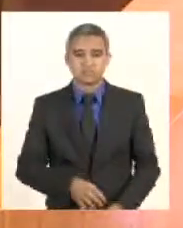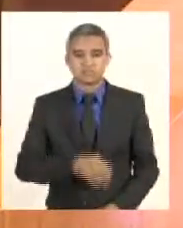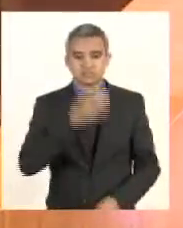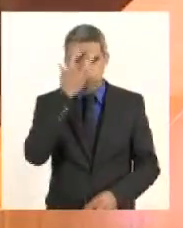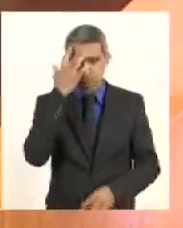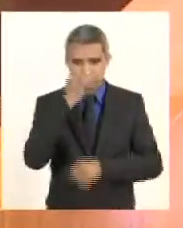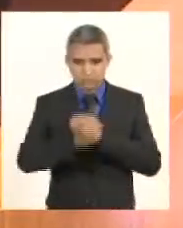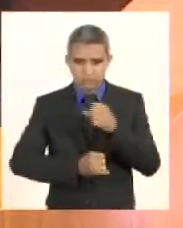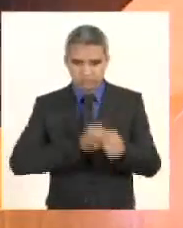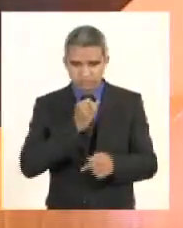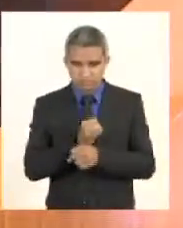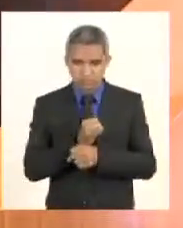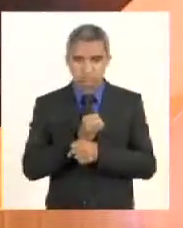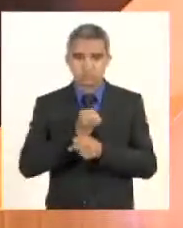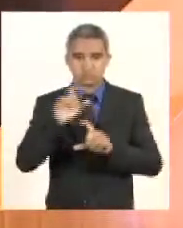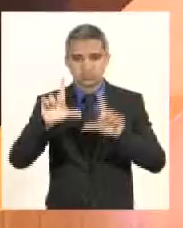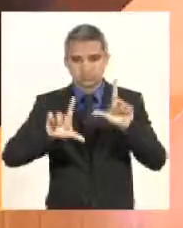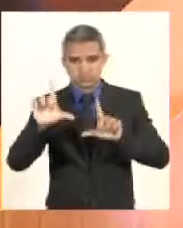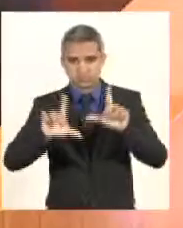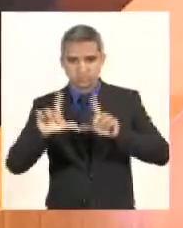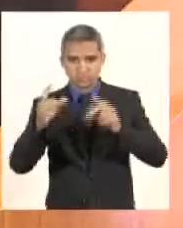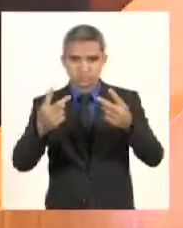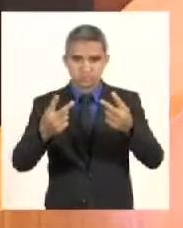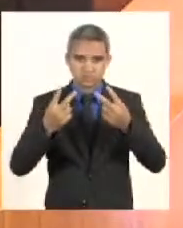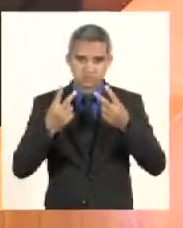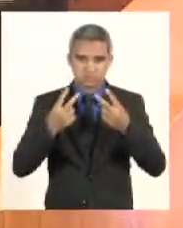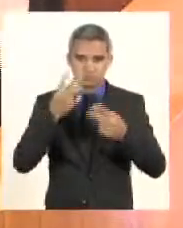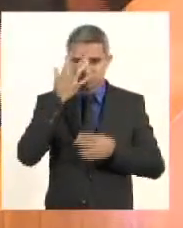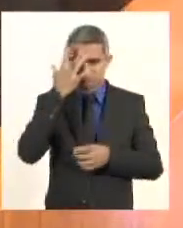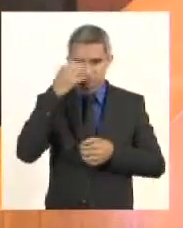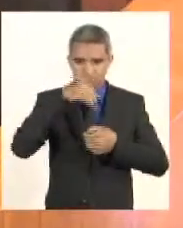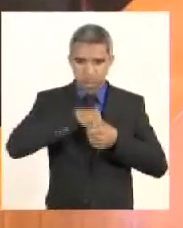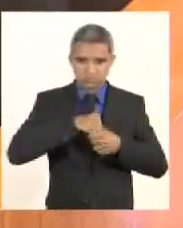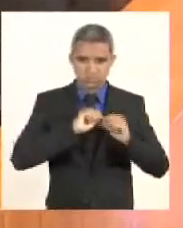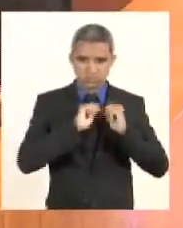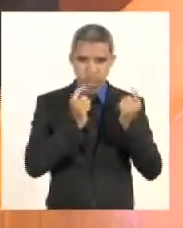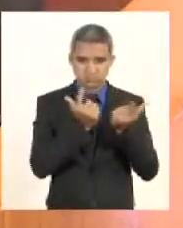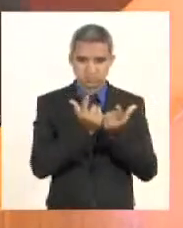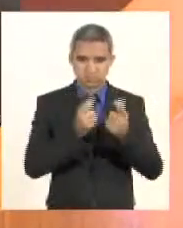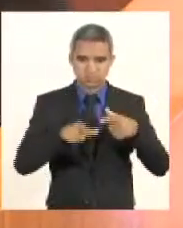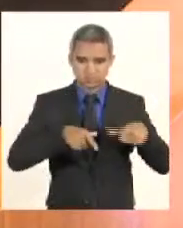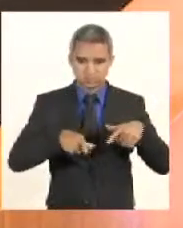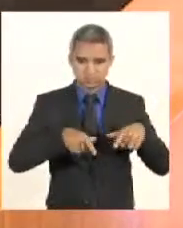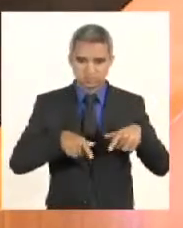internautas, telespectadores, funcionários desse poder. Senhor presidente,